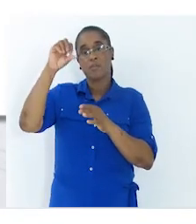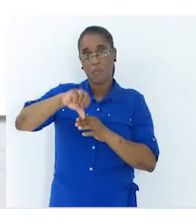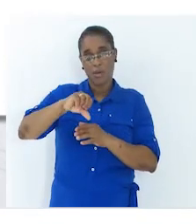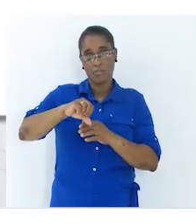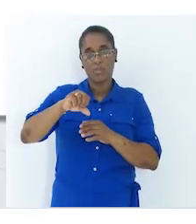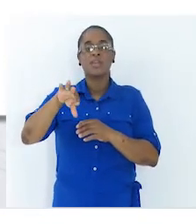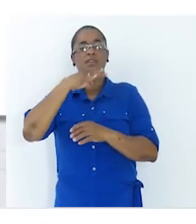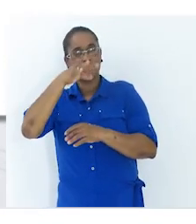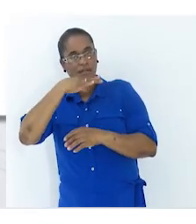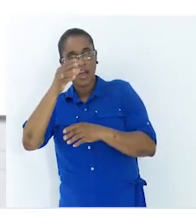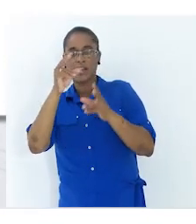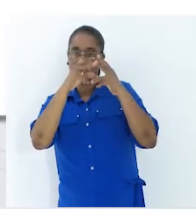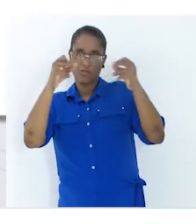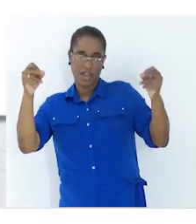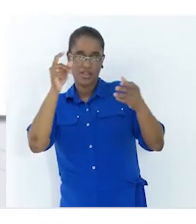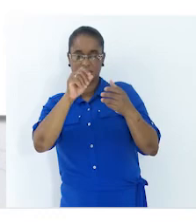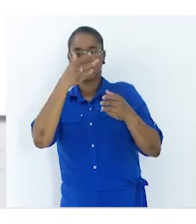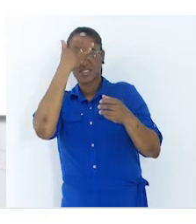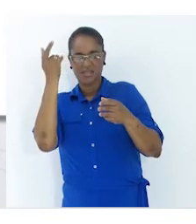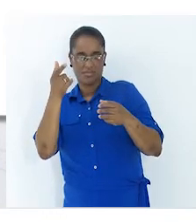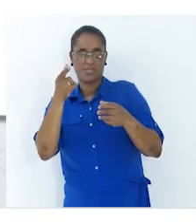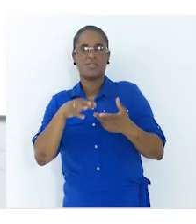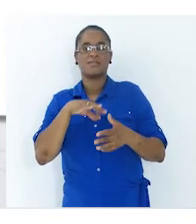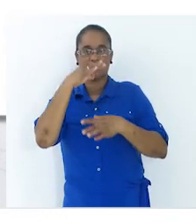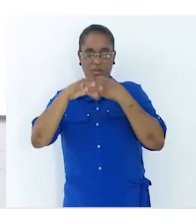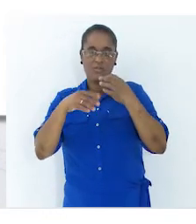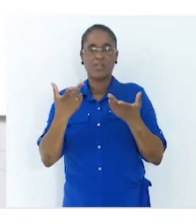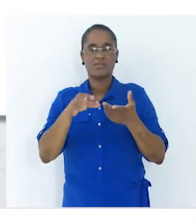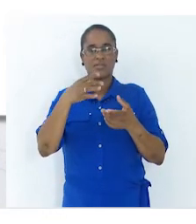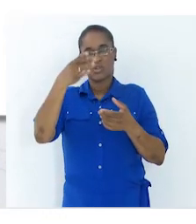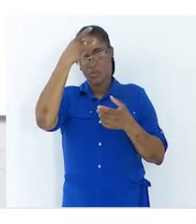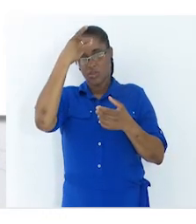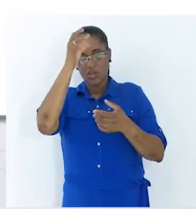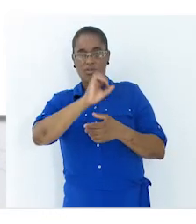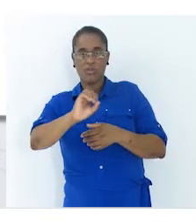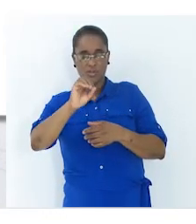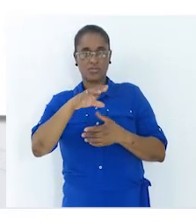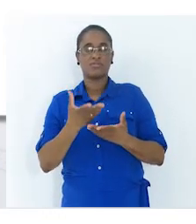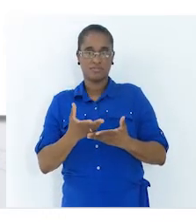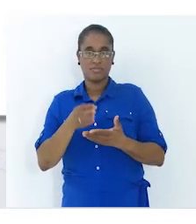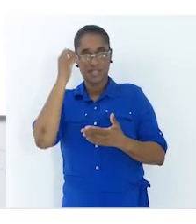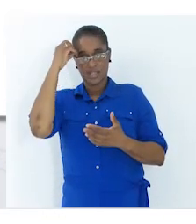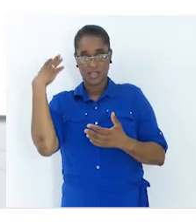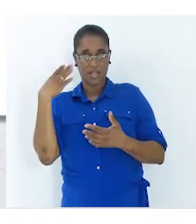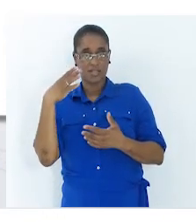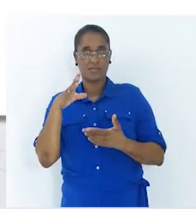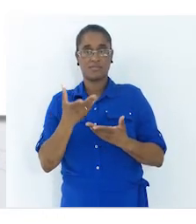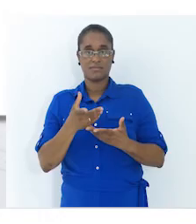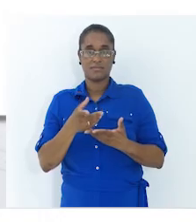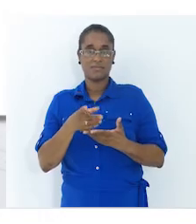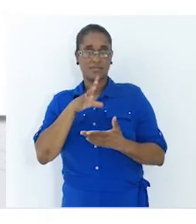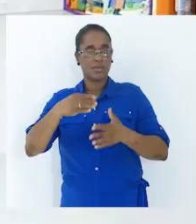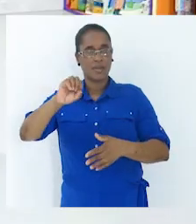comentário. Um comentário simples, dizendo a vossa opinião. Não se esqueçam. Dizer sempre, na minha